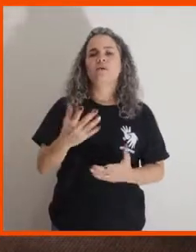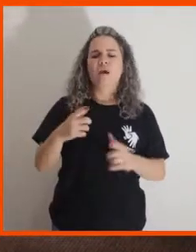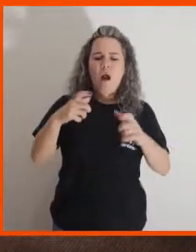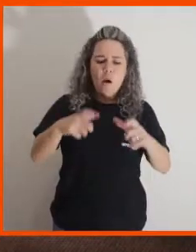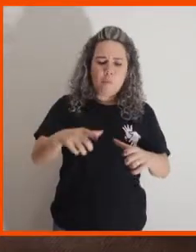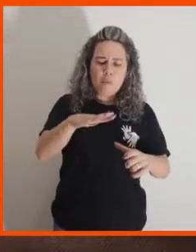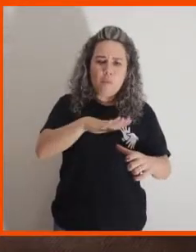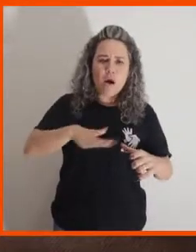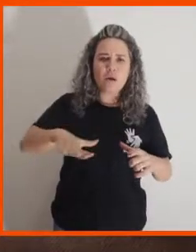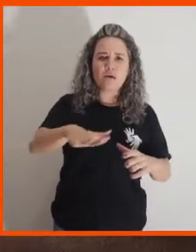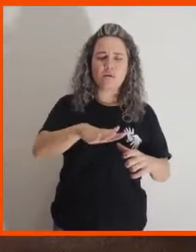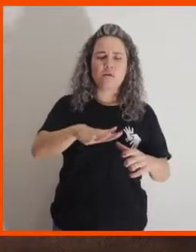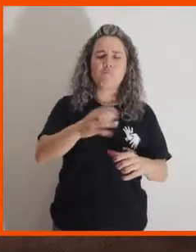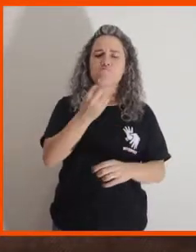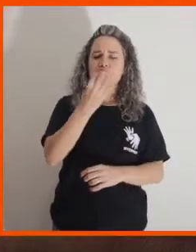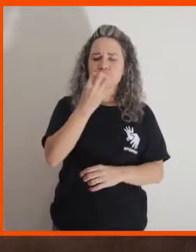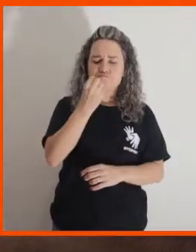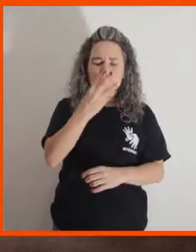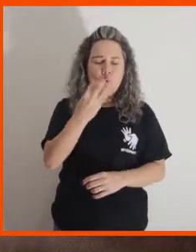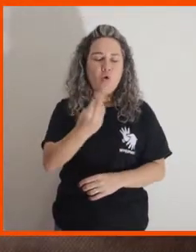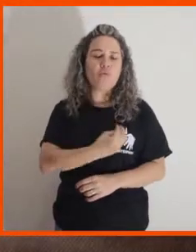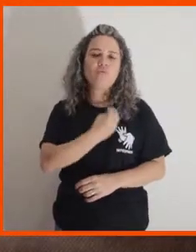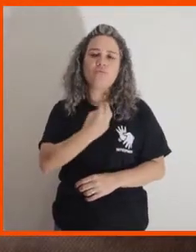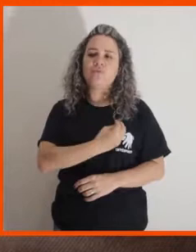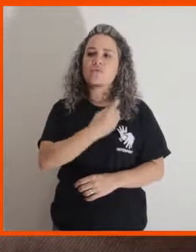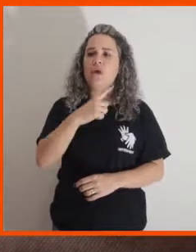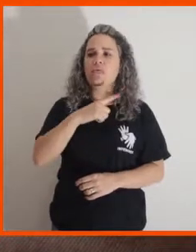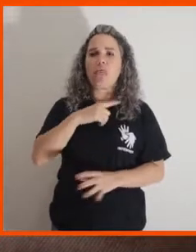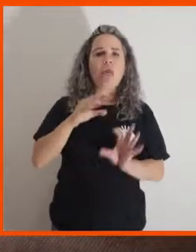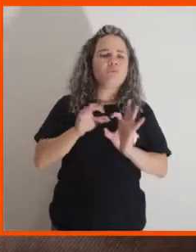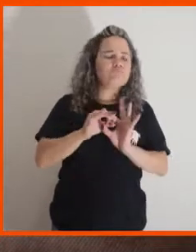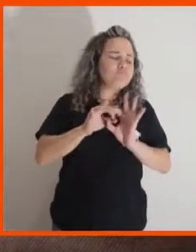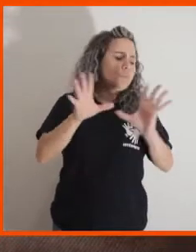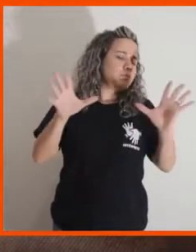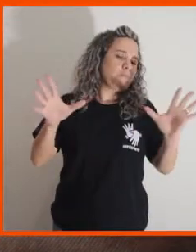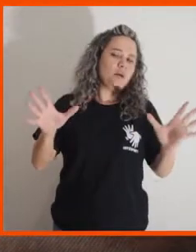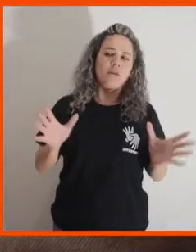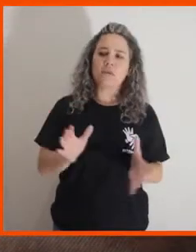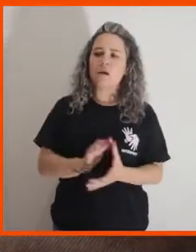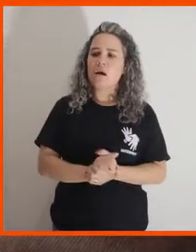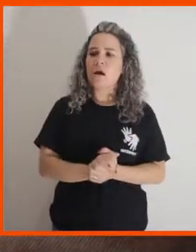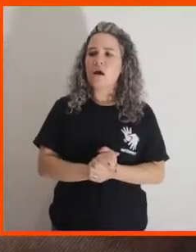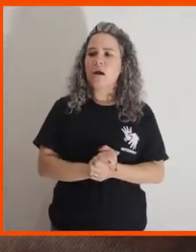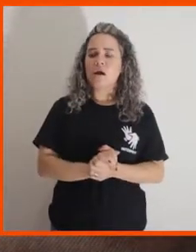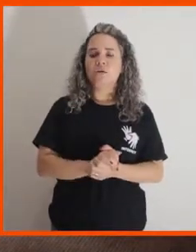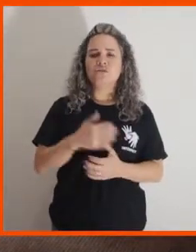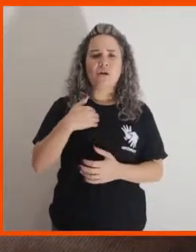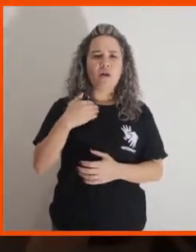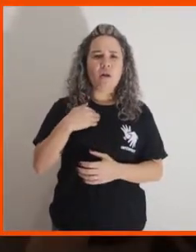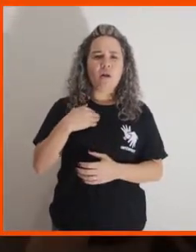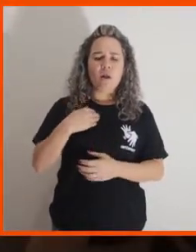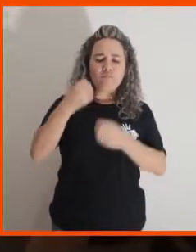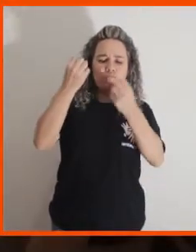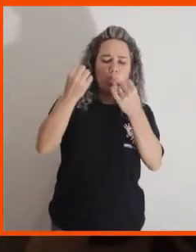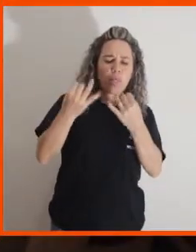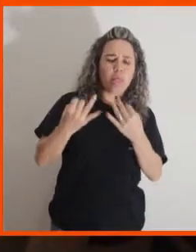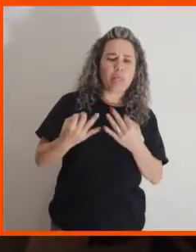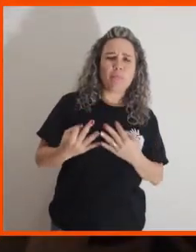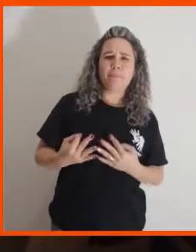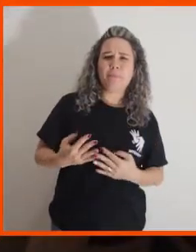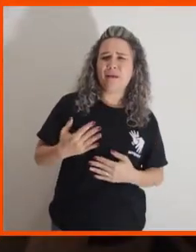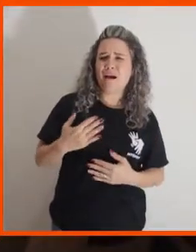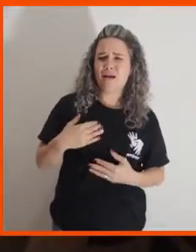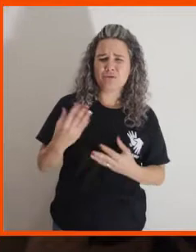bom de se viver. É um povoado onde a gente tem muita liberdade. E se eu for falar, fica a tarde inteira. Pela mudança do